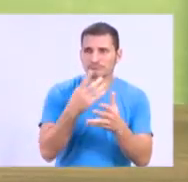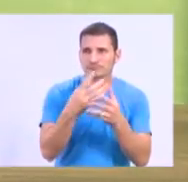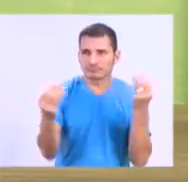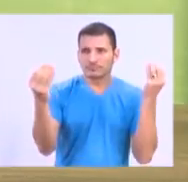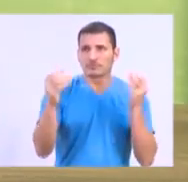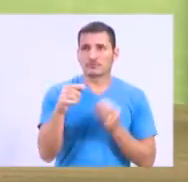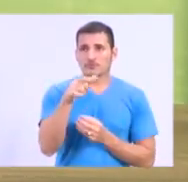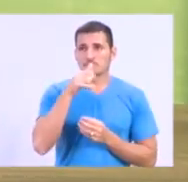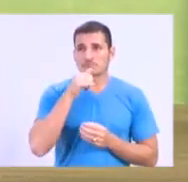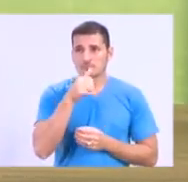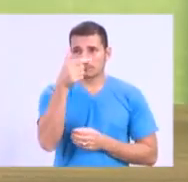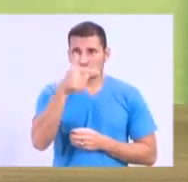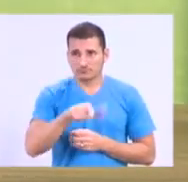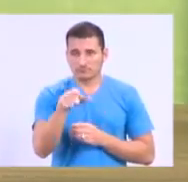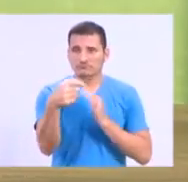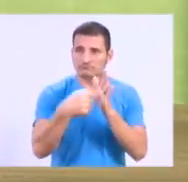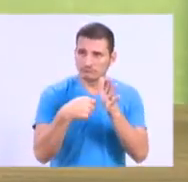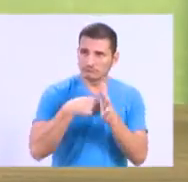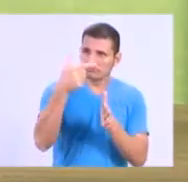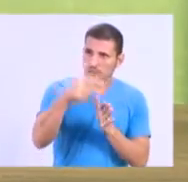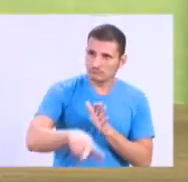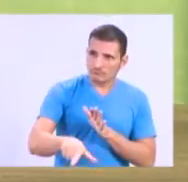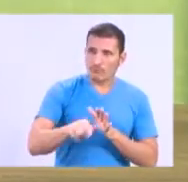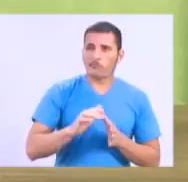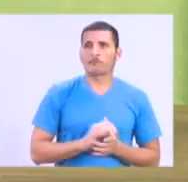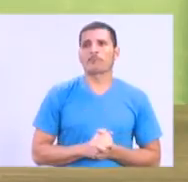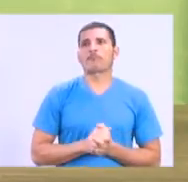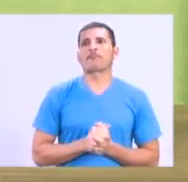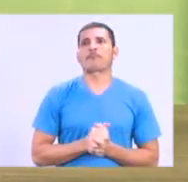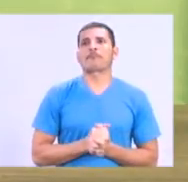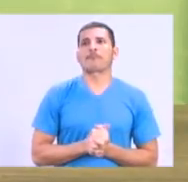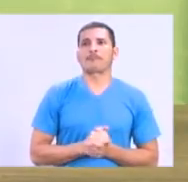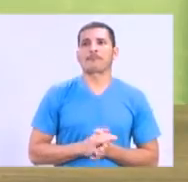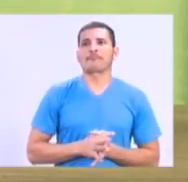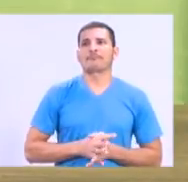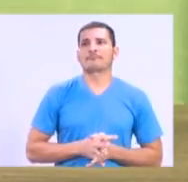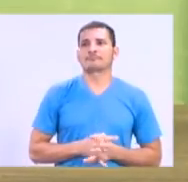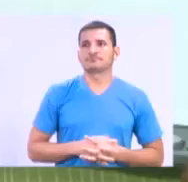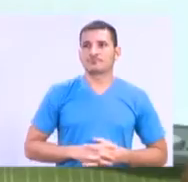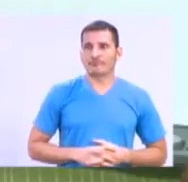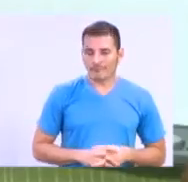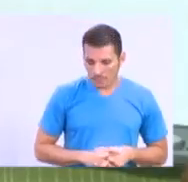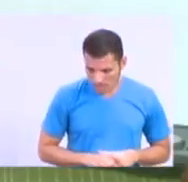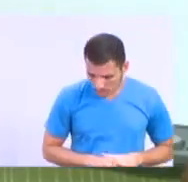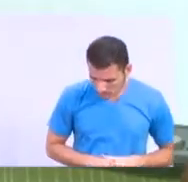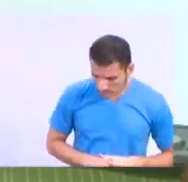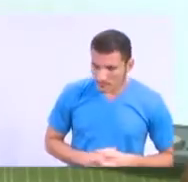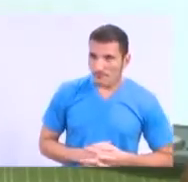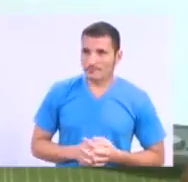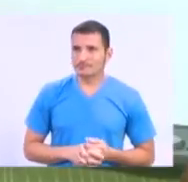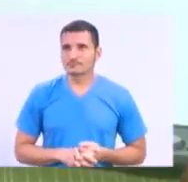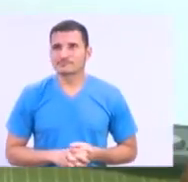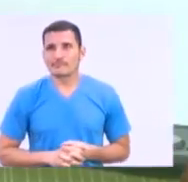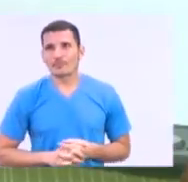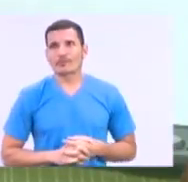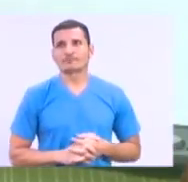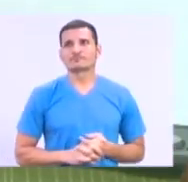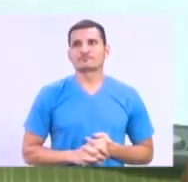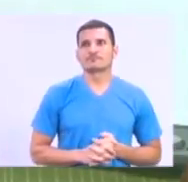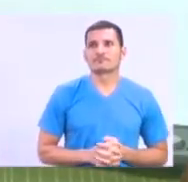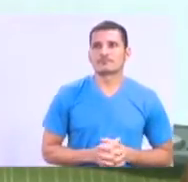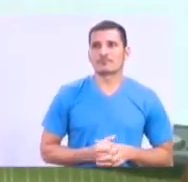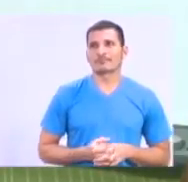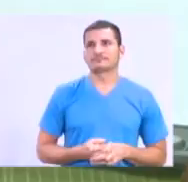mandar novamente, aí mais para o finalzinho a gente pode responder. Ok, professora. Bom, então vamos ao